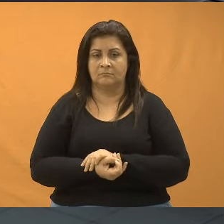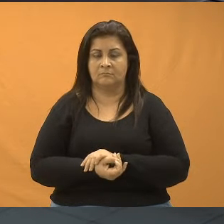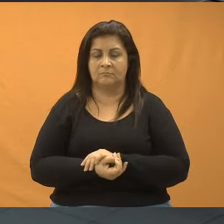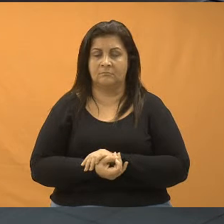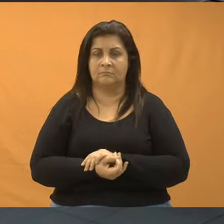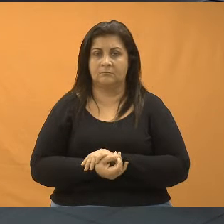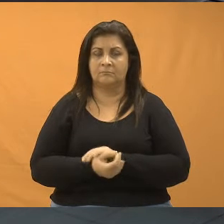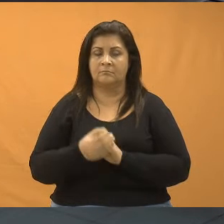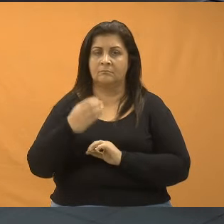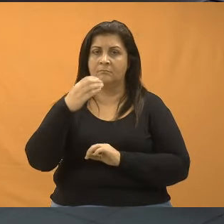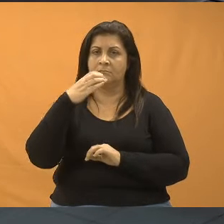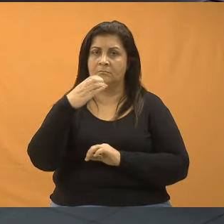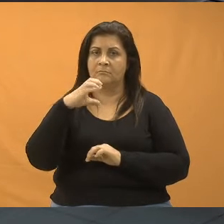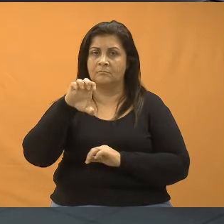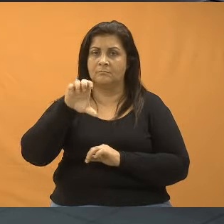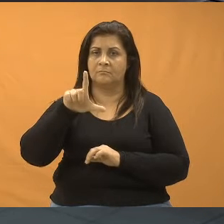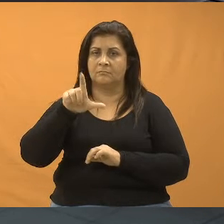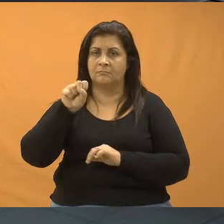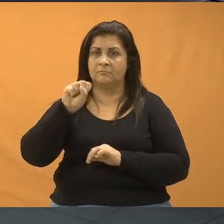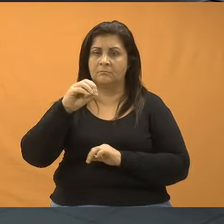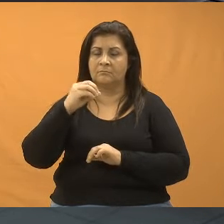Celso, agradecer a presença aí.